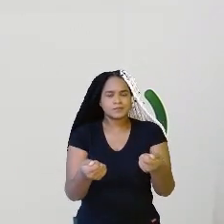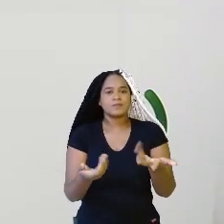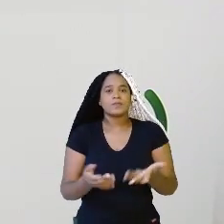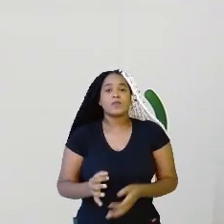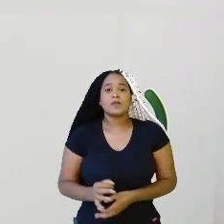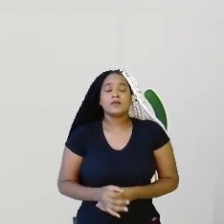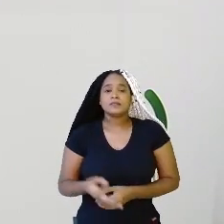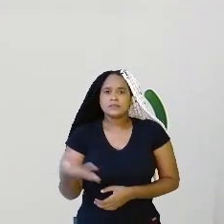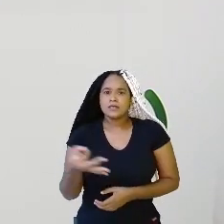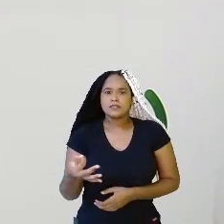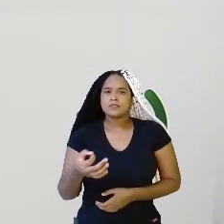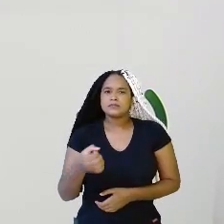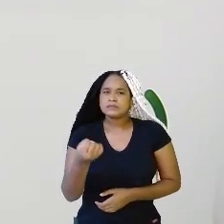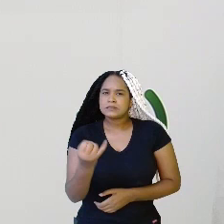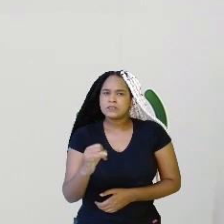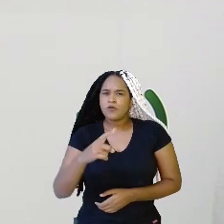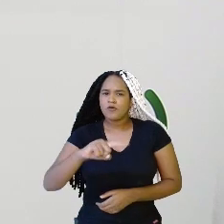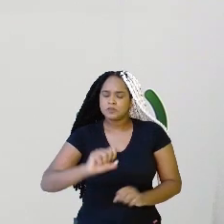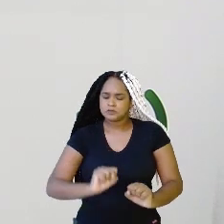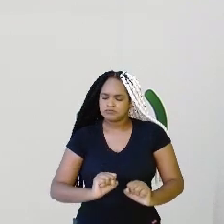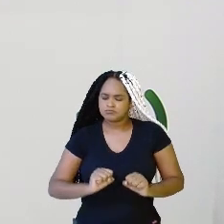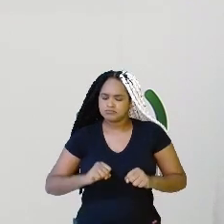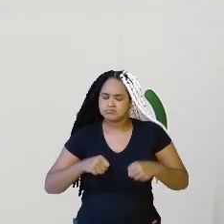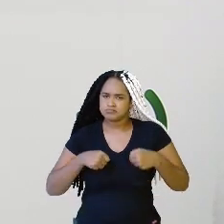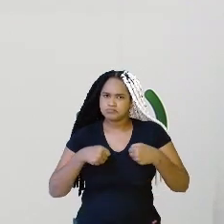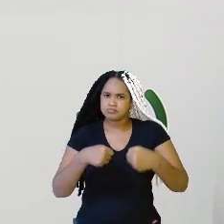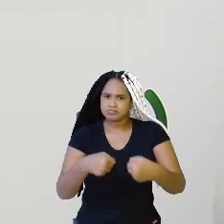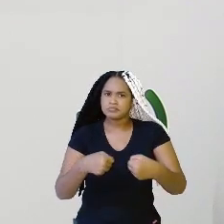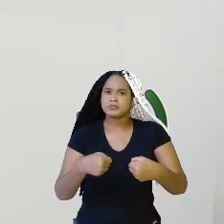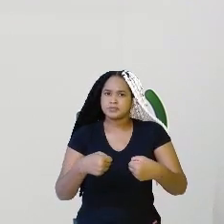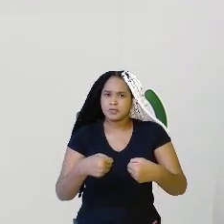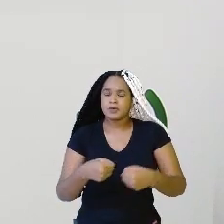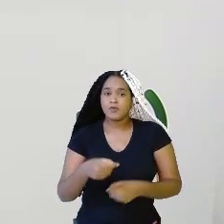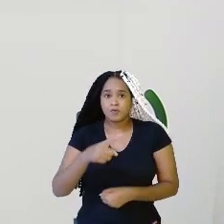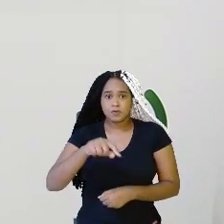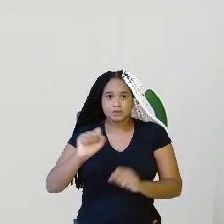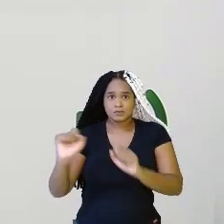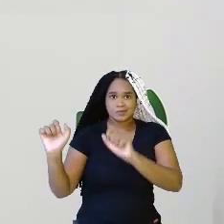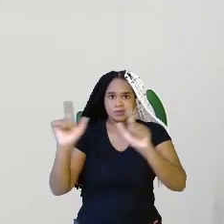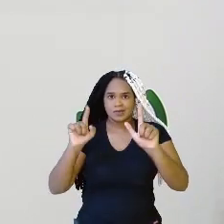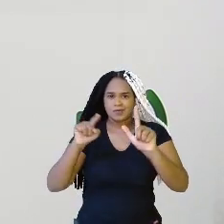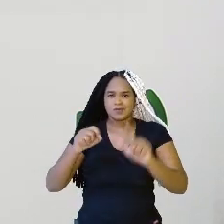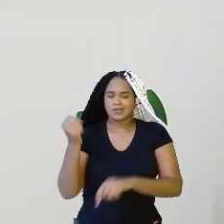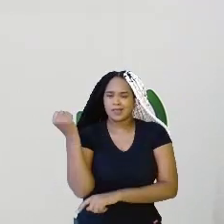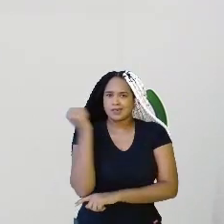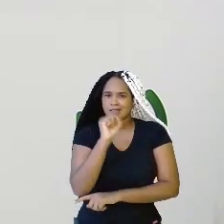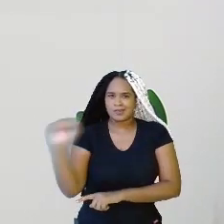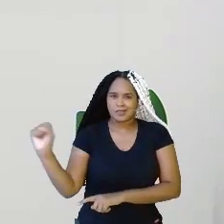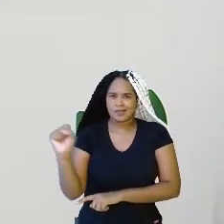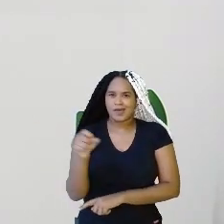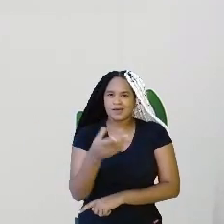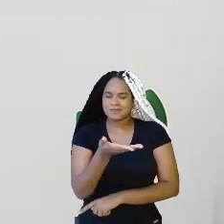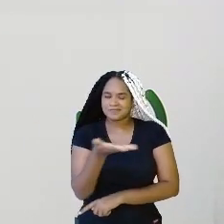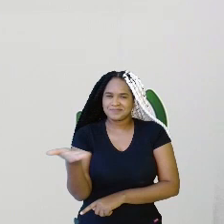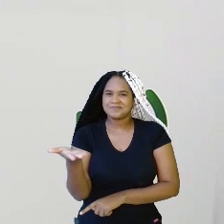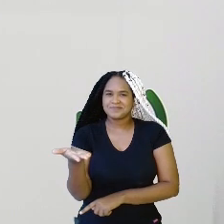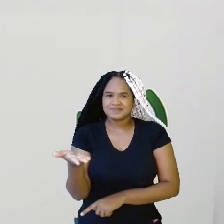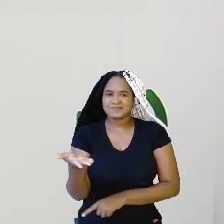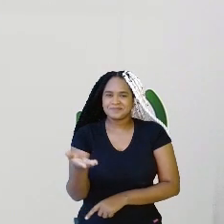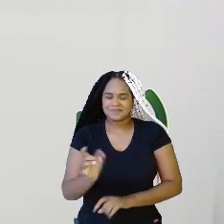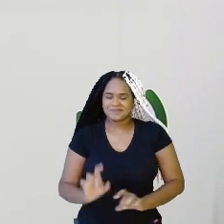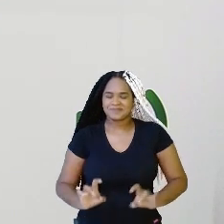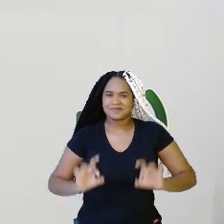você se dedicando, você se esforçando, como diz aí no slide, você vai arrasar, você arrasa. Você é uma pessoa